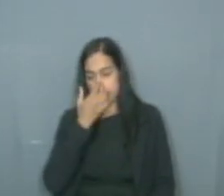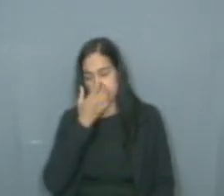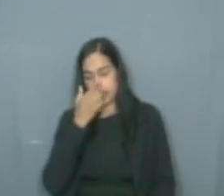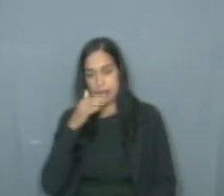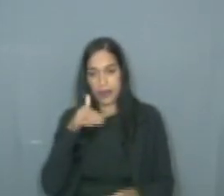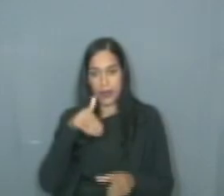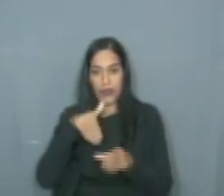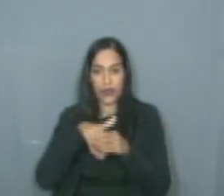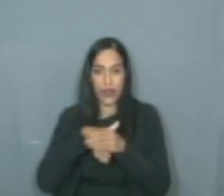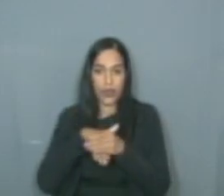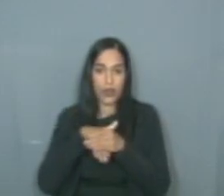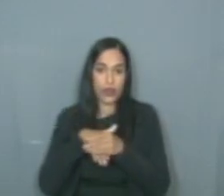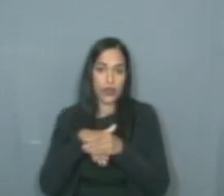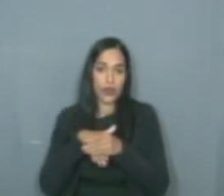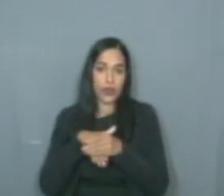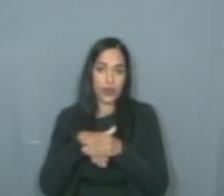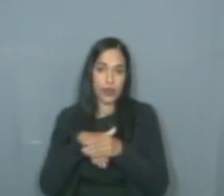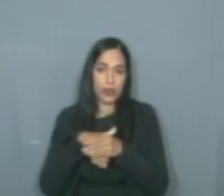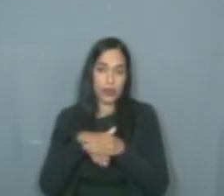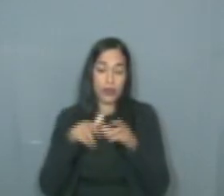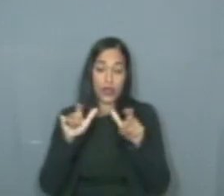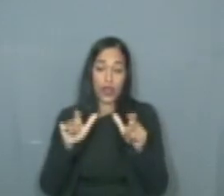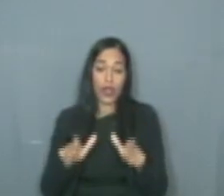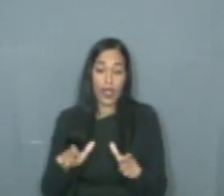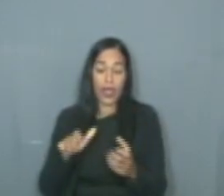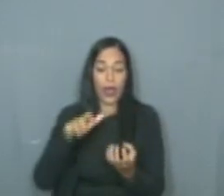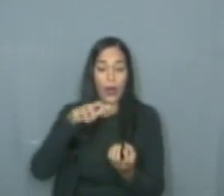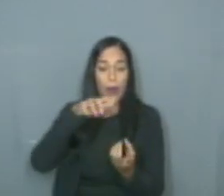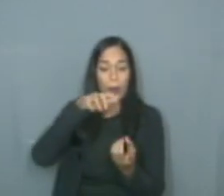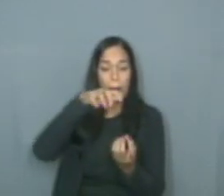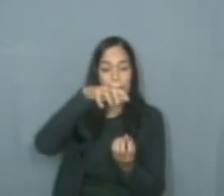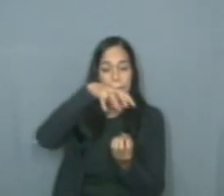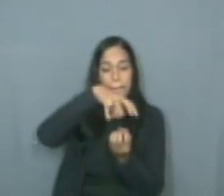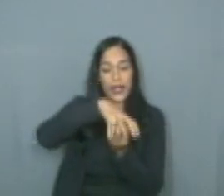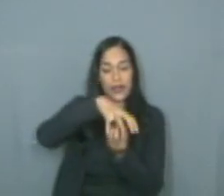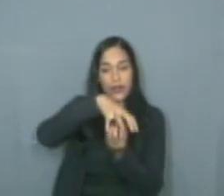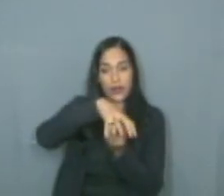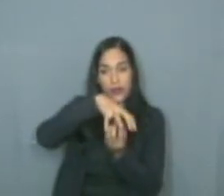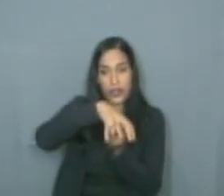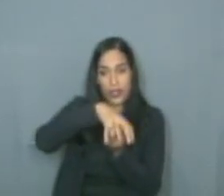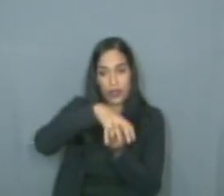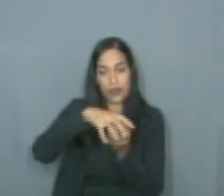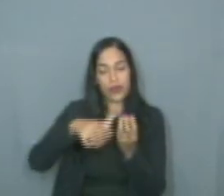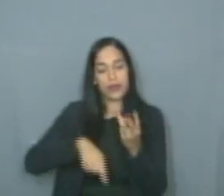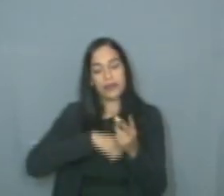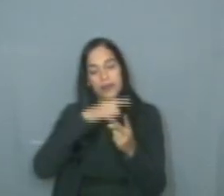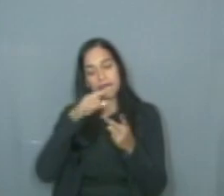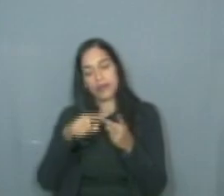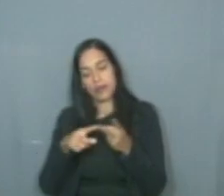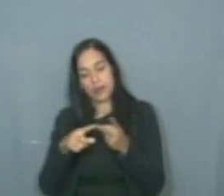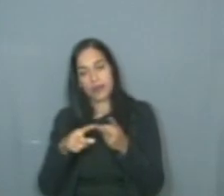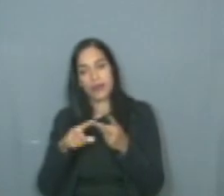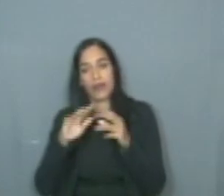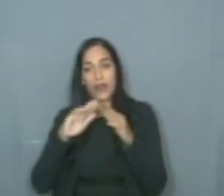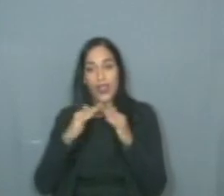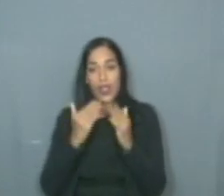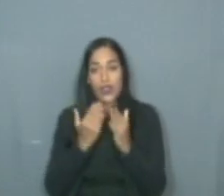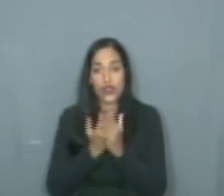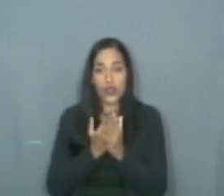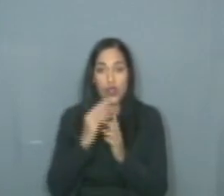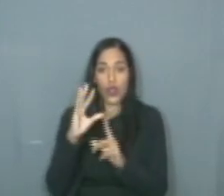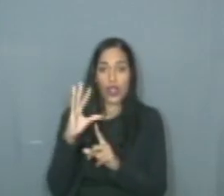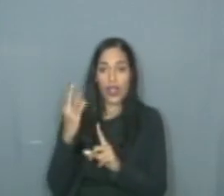vai meu voto para o Paço do Frevo, Aqui vai meu voto para a Escola de